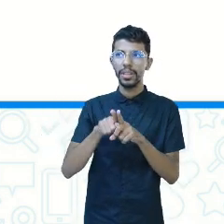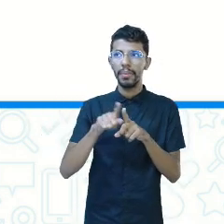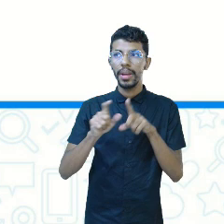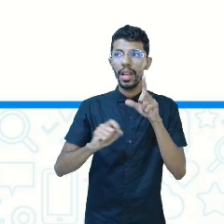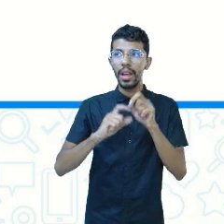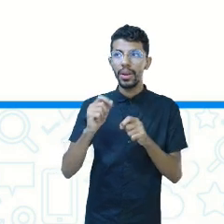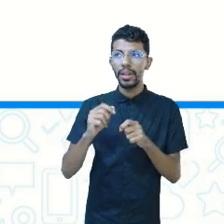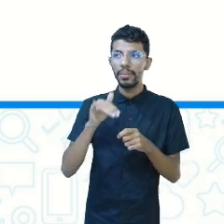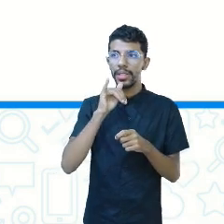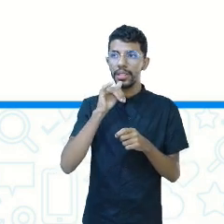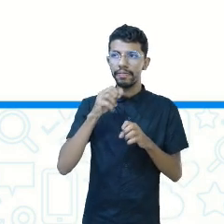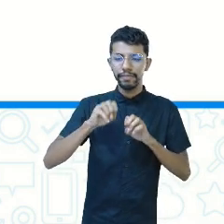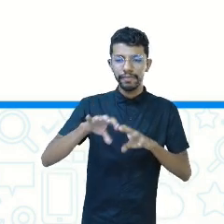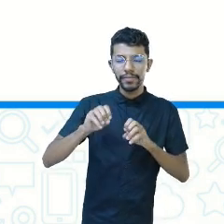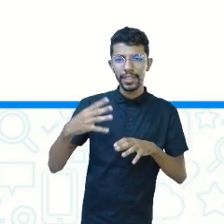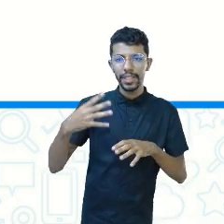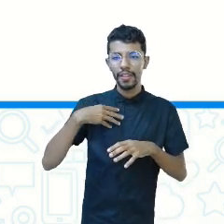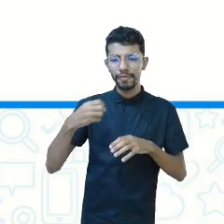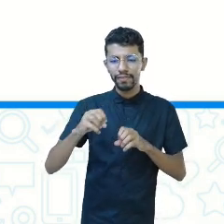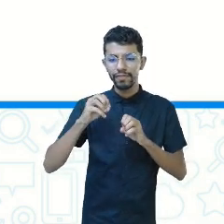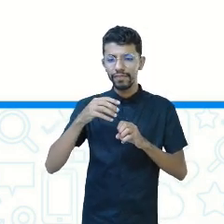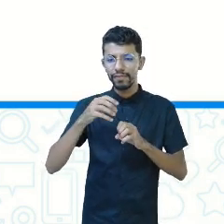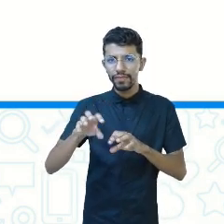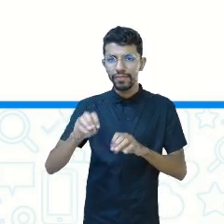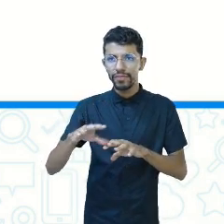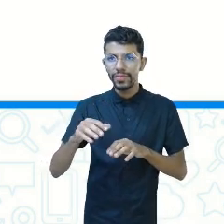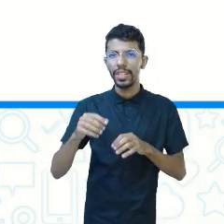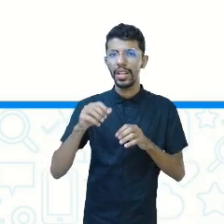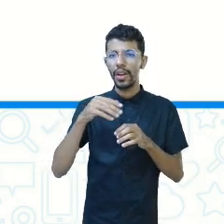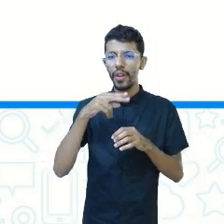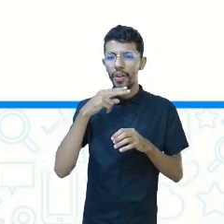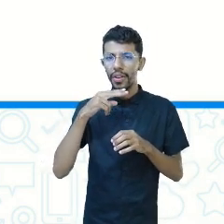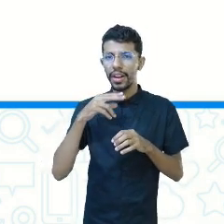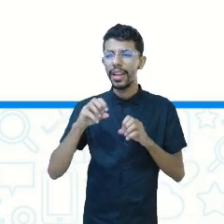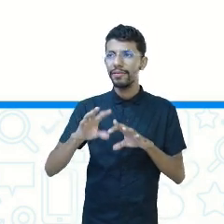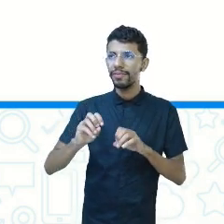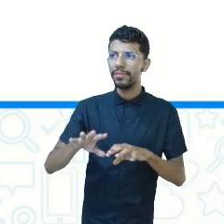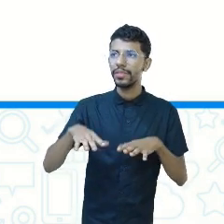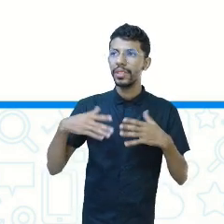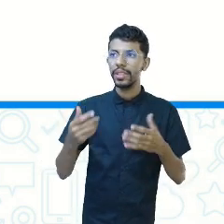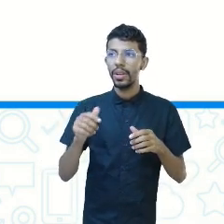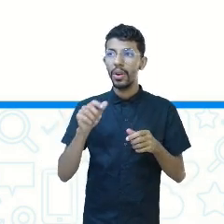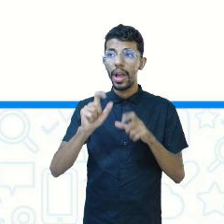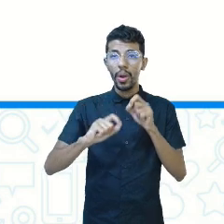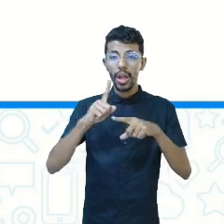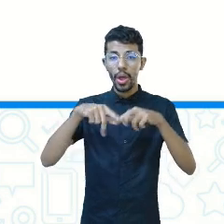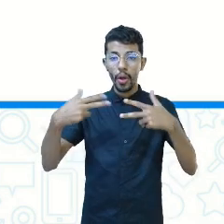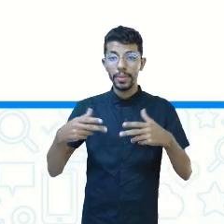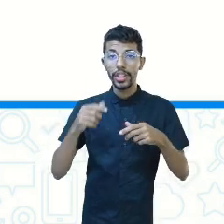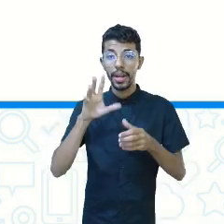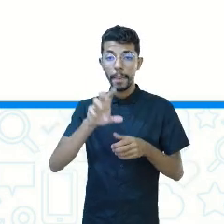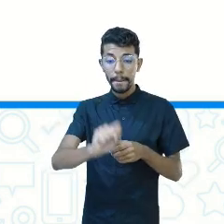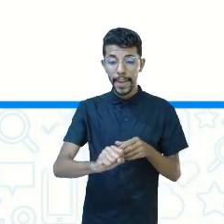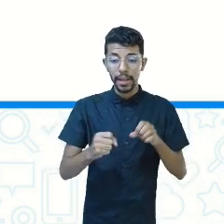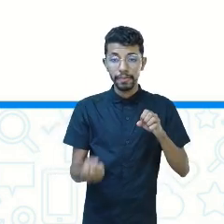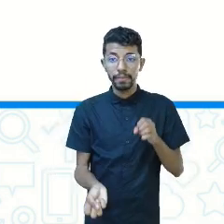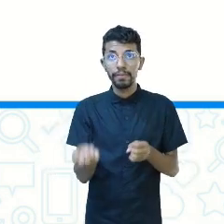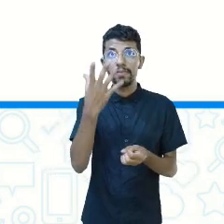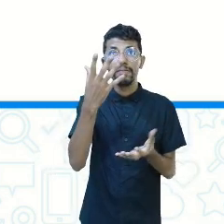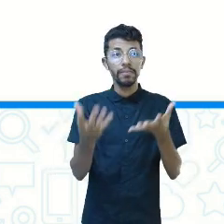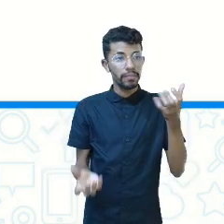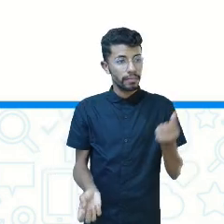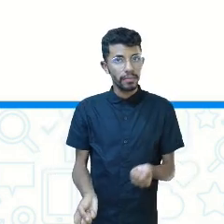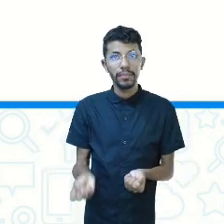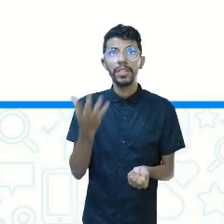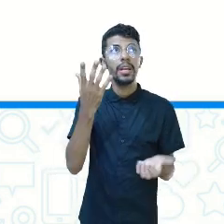pegar o outro em seu lugar, fazendo um jogo de malabarismo. É como eu falei, né? Você pega o objeto e vai. Com uma mão só,